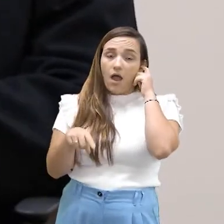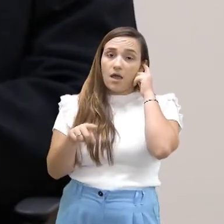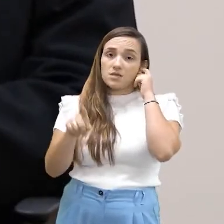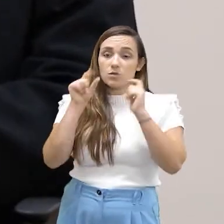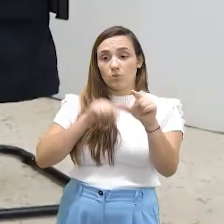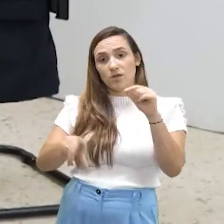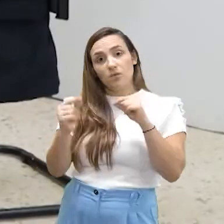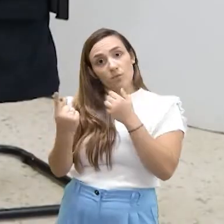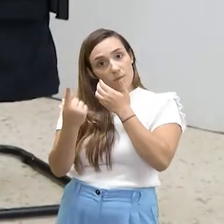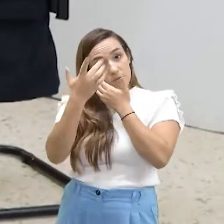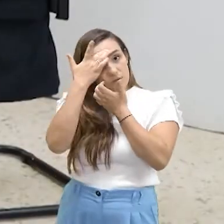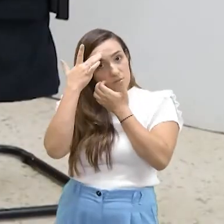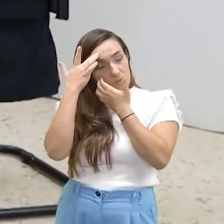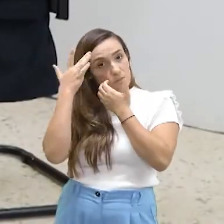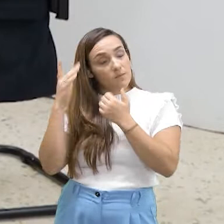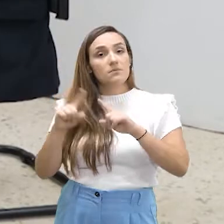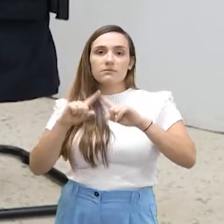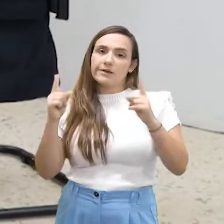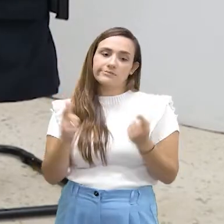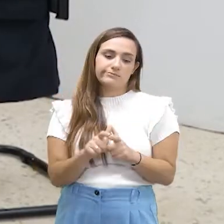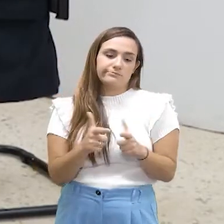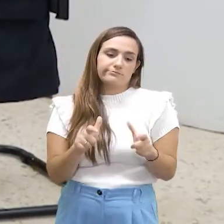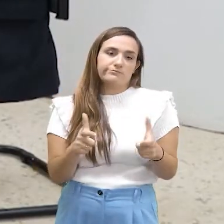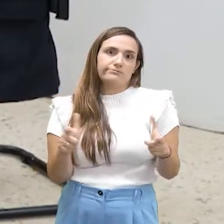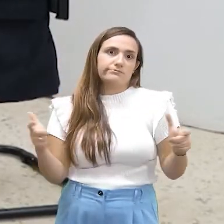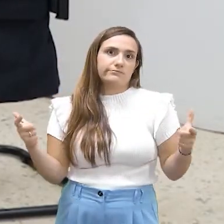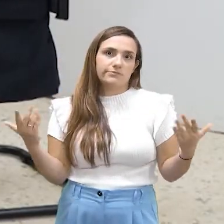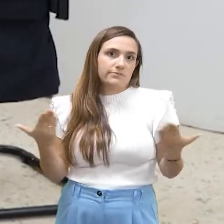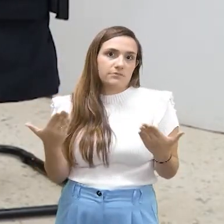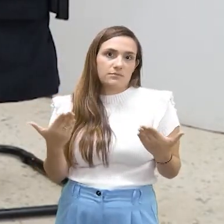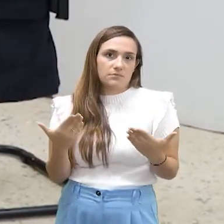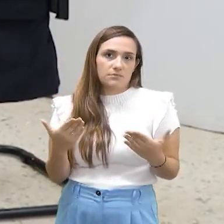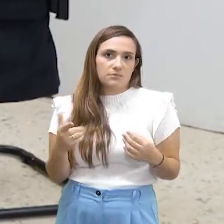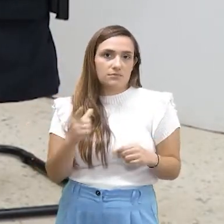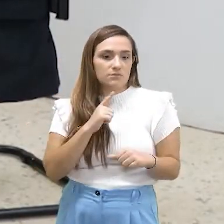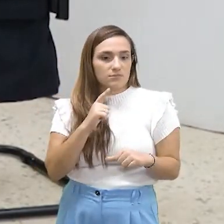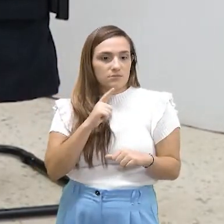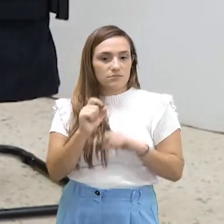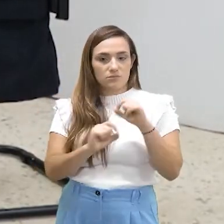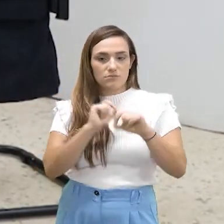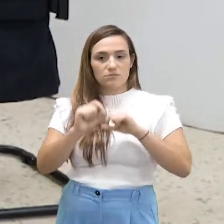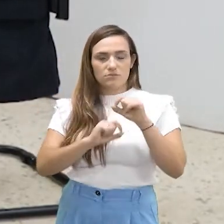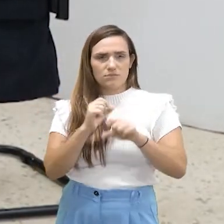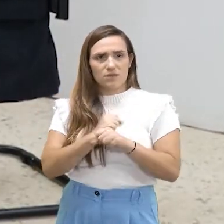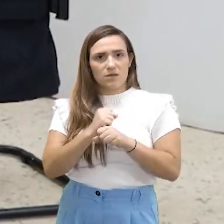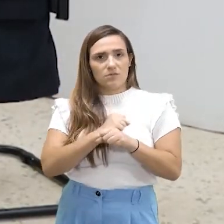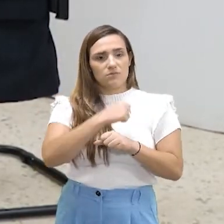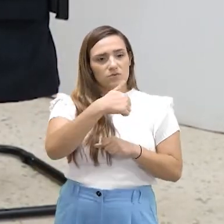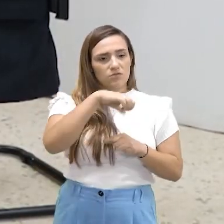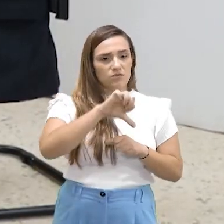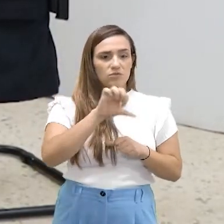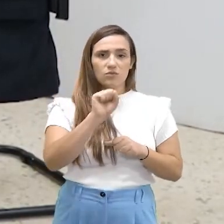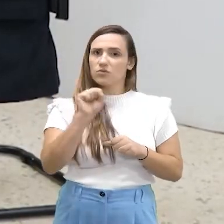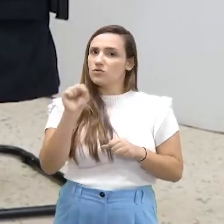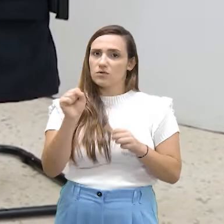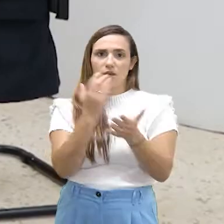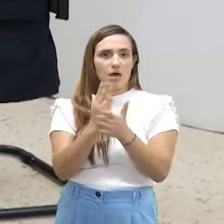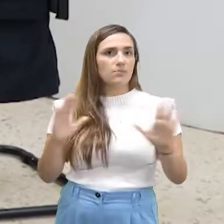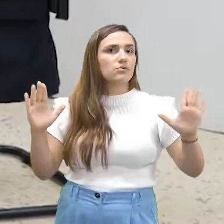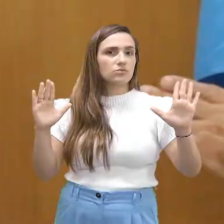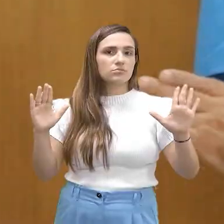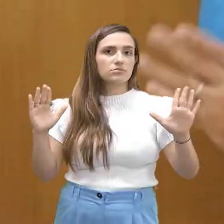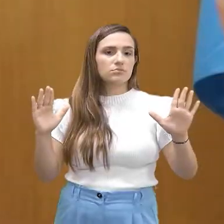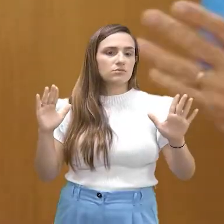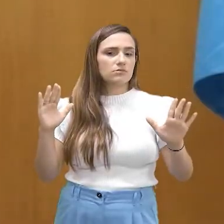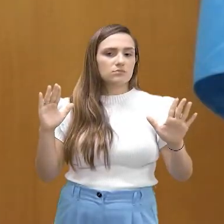determinados cartórios. Com a evolução dos tempos, e principalmente a partir da Constituição de 1988, isto